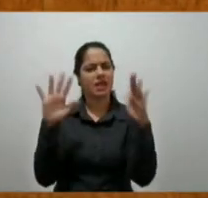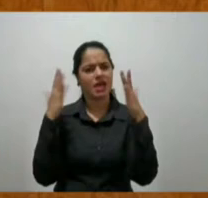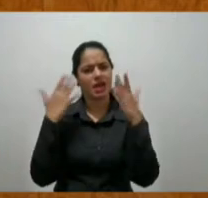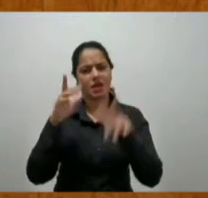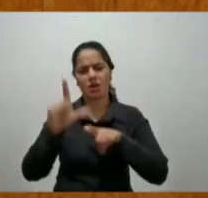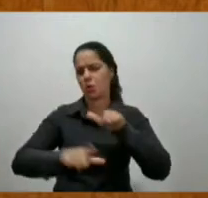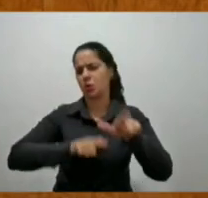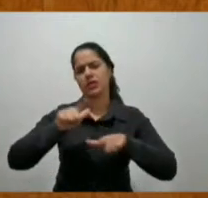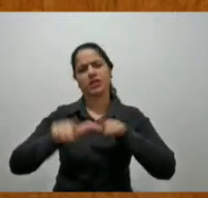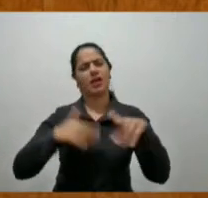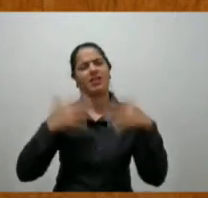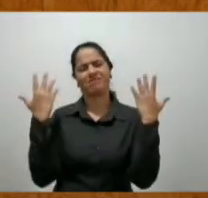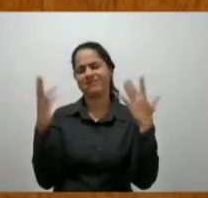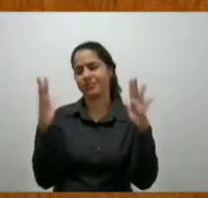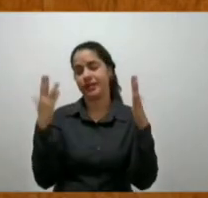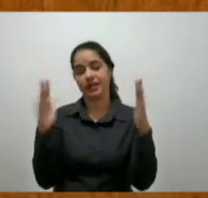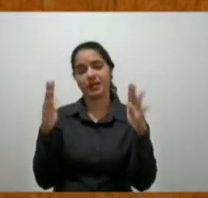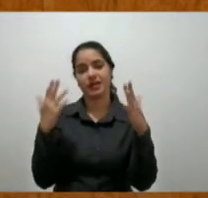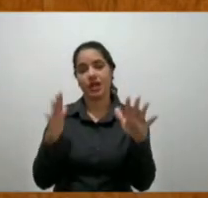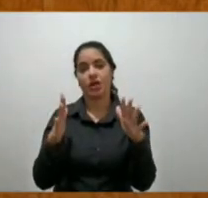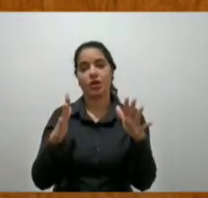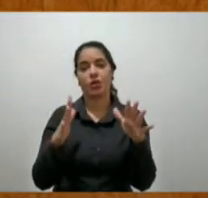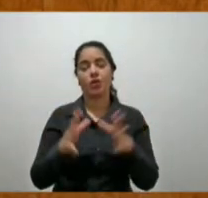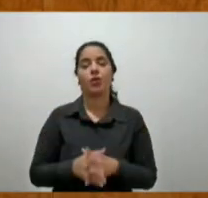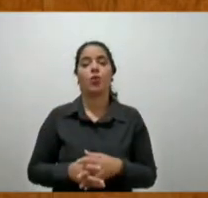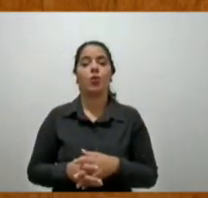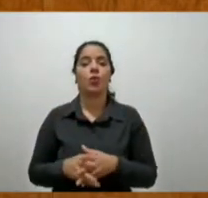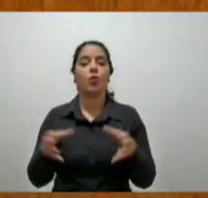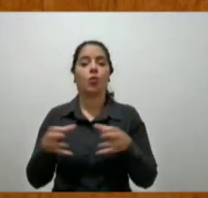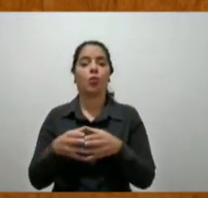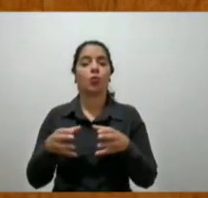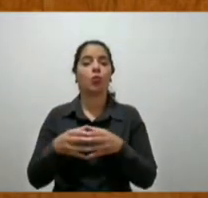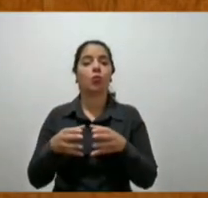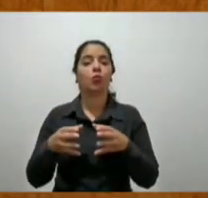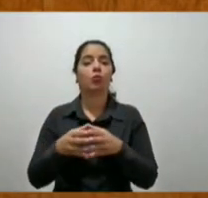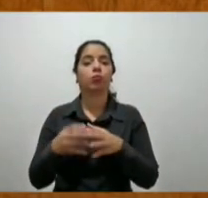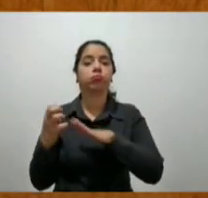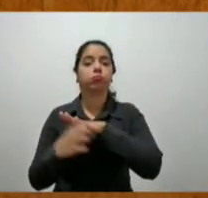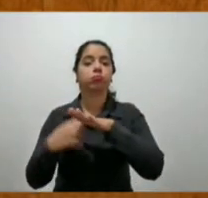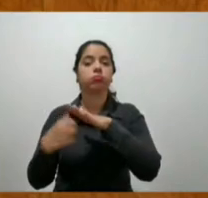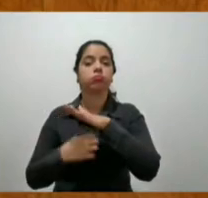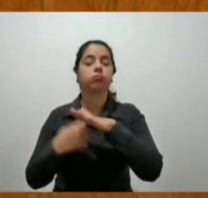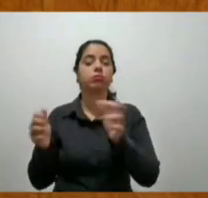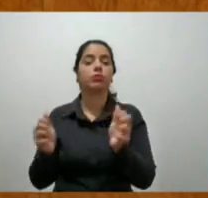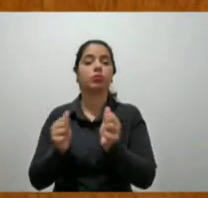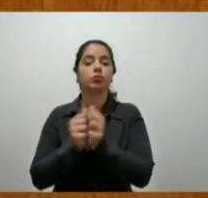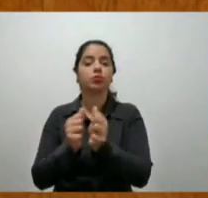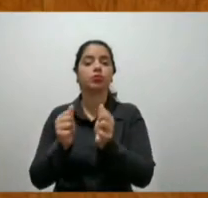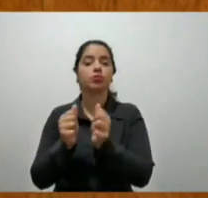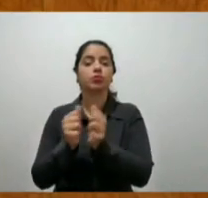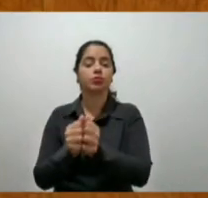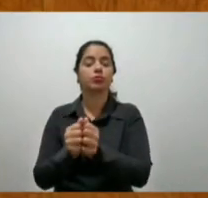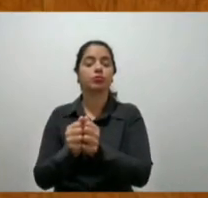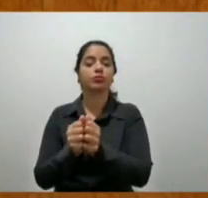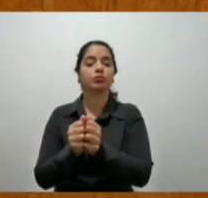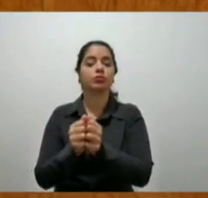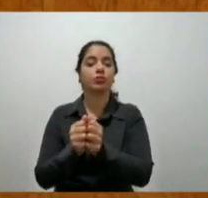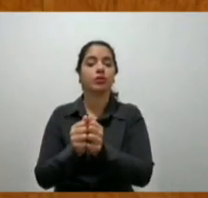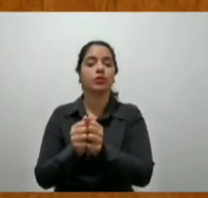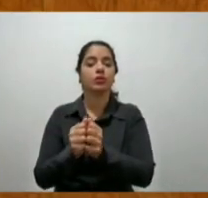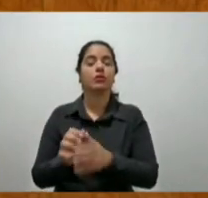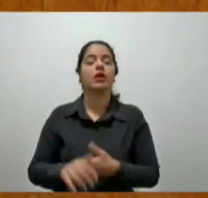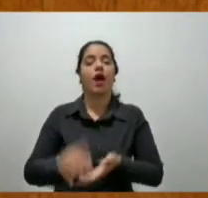dos associados do IBEF que estão aqui no YouTube com a gente, eu posso te agradecer e te parabenizar pelo que você tem feito aqui pelo nosso país.